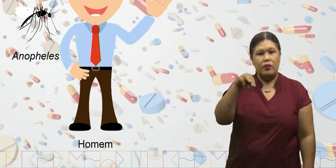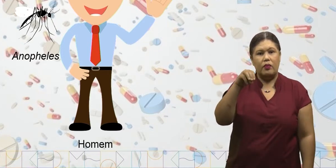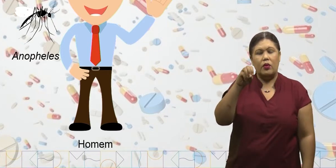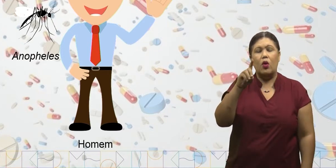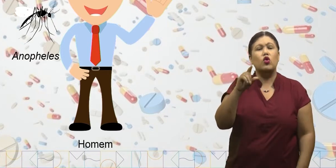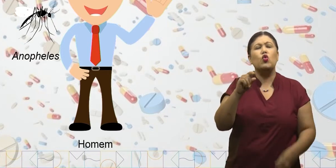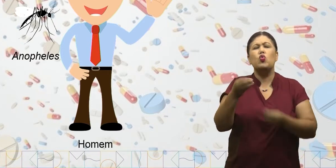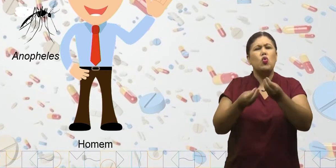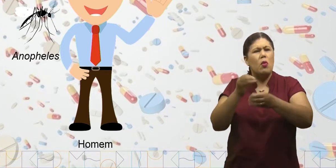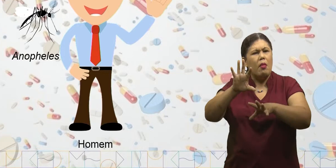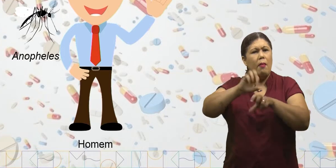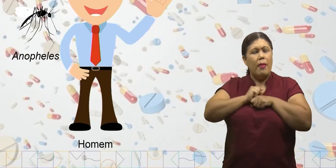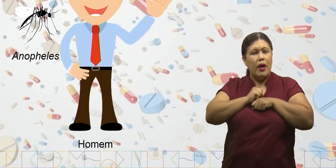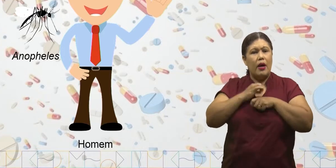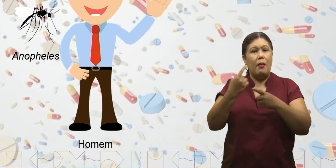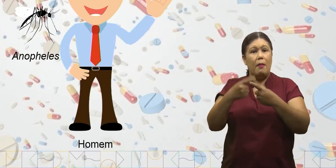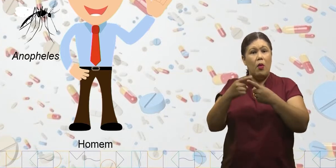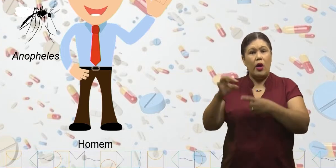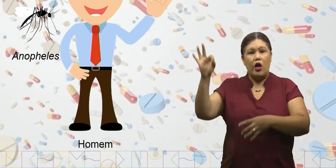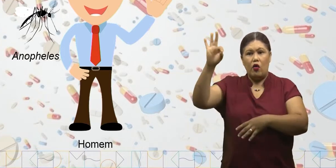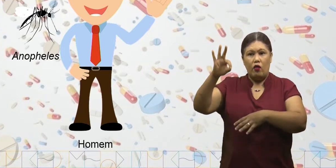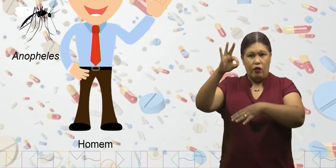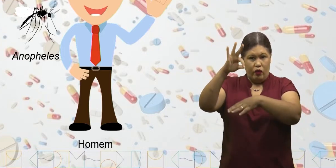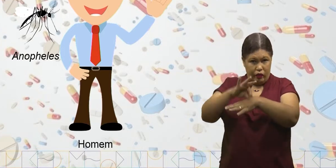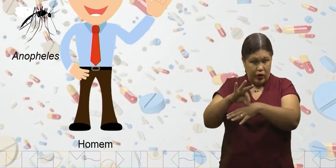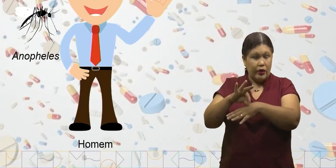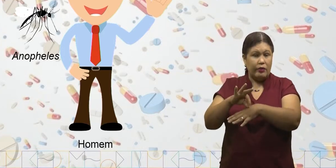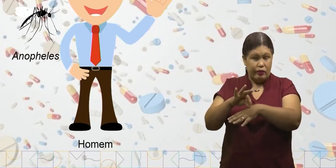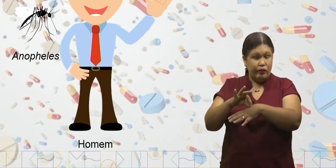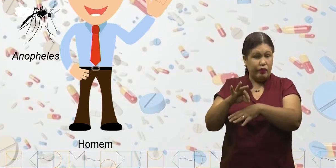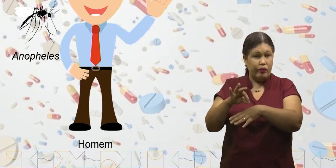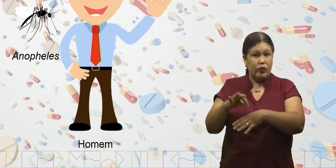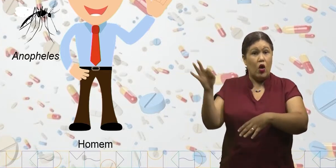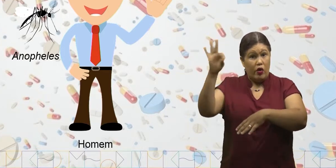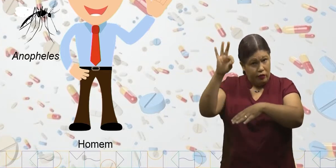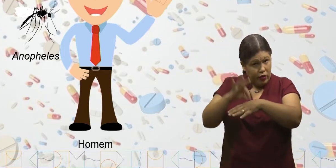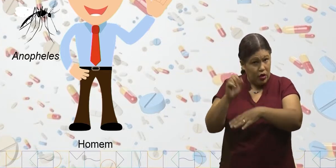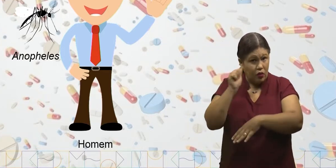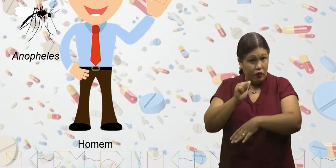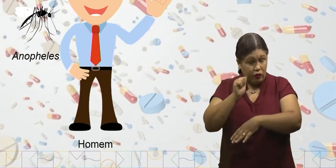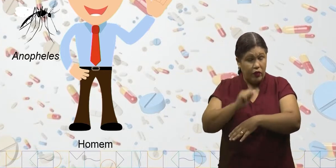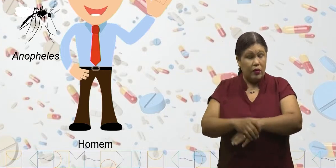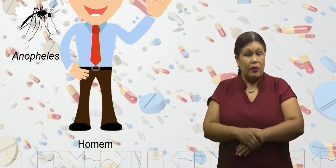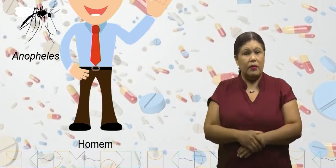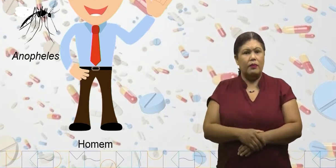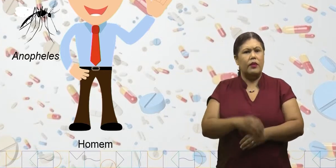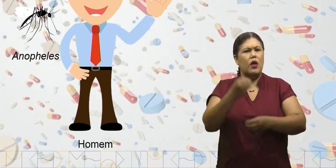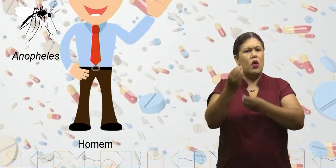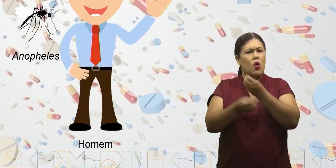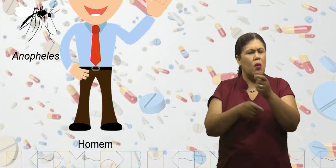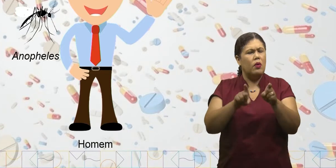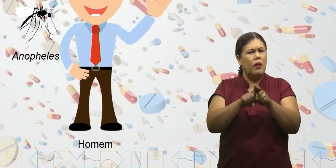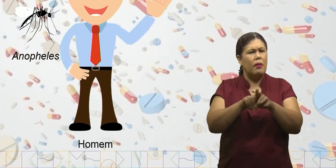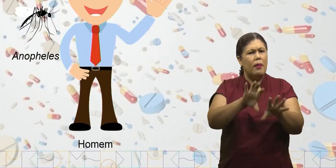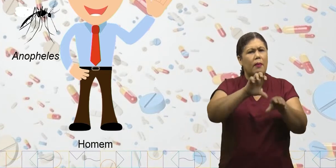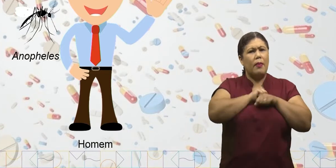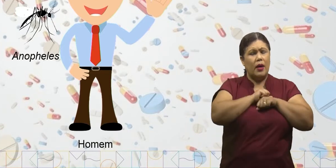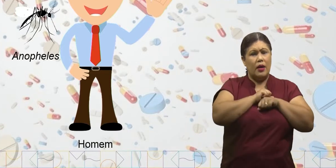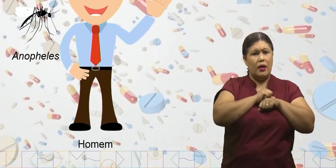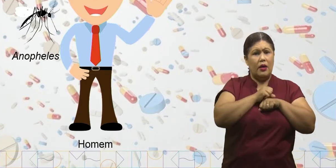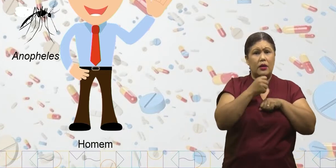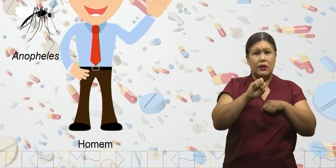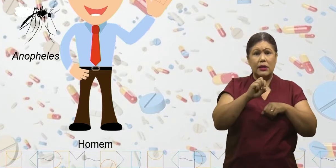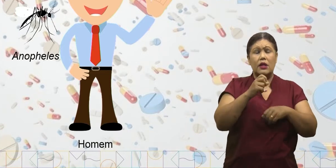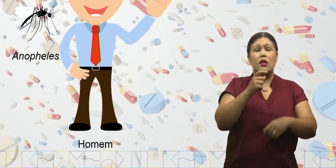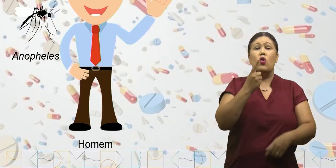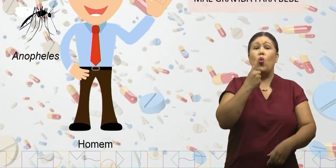ao homem pela picada do inseto fêmea do gênero Anopheles. Outra forma de adquirir a doença é